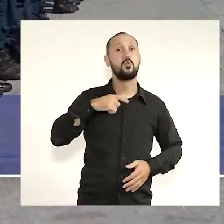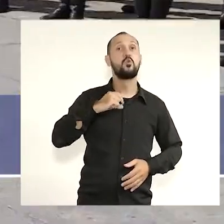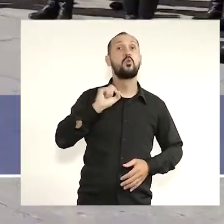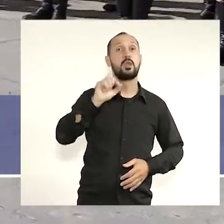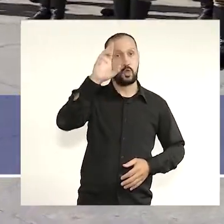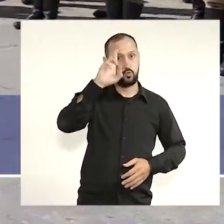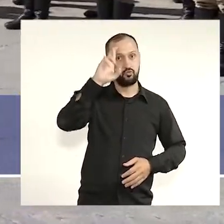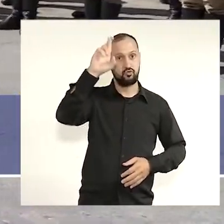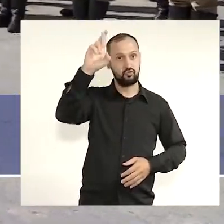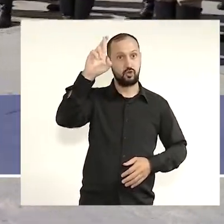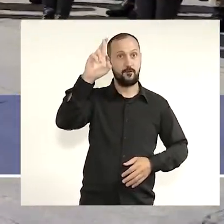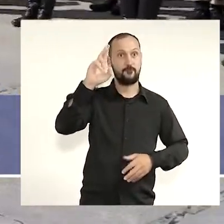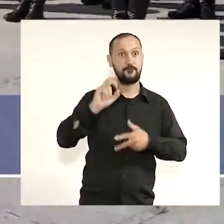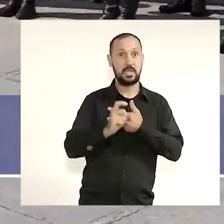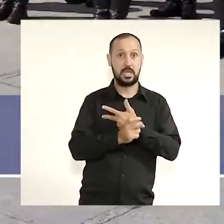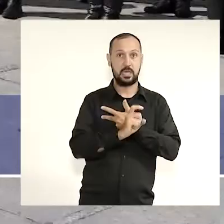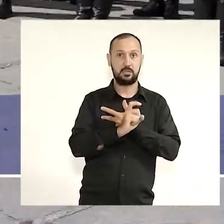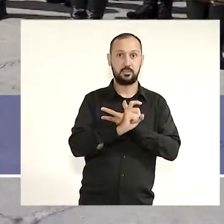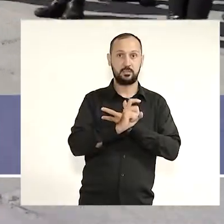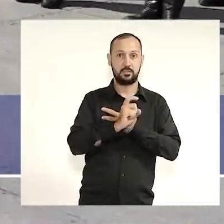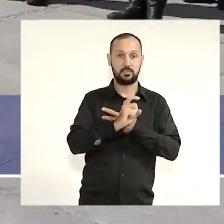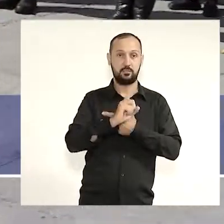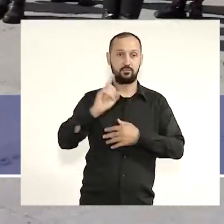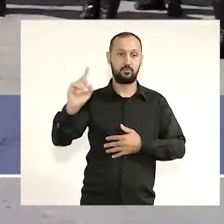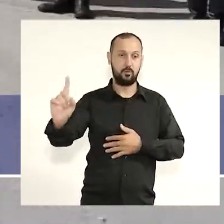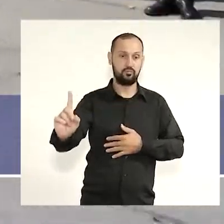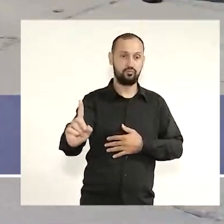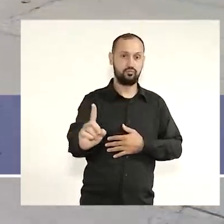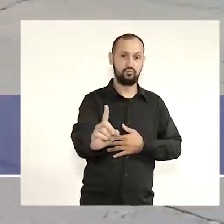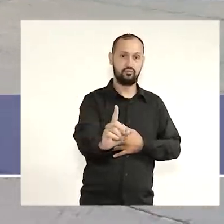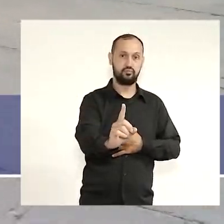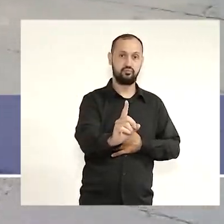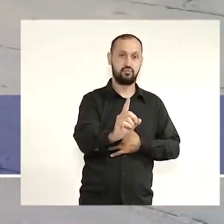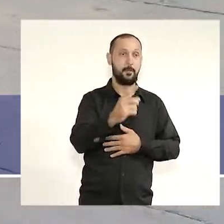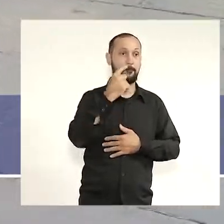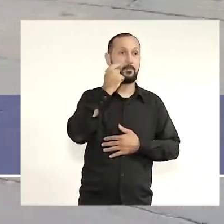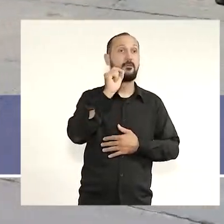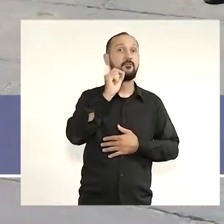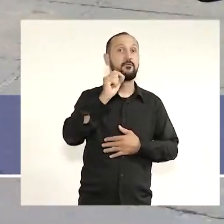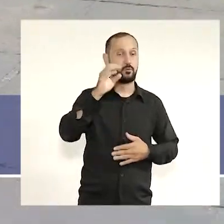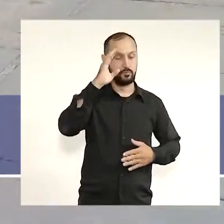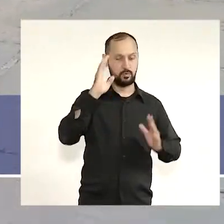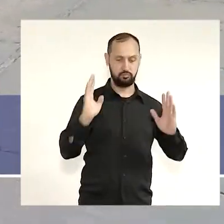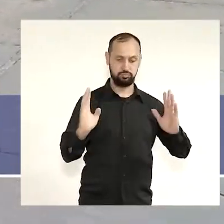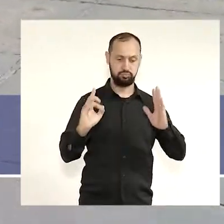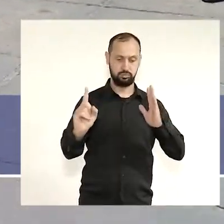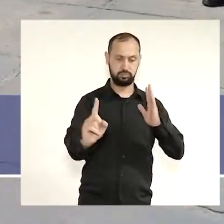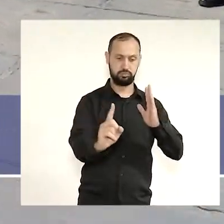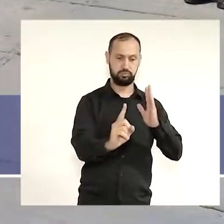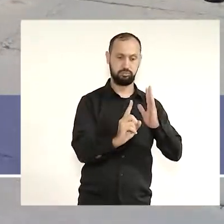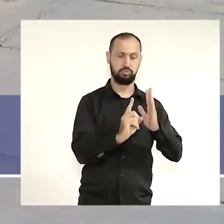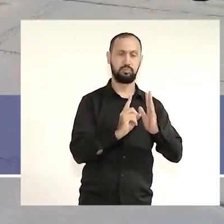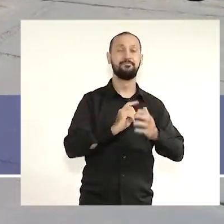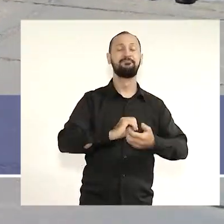na rampa que dá acesso ao Palácio Guaicurus para a tradicional revista A Tropa.